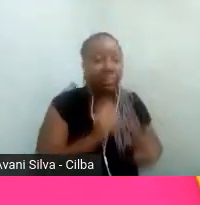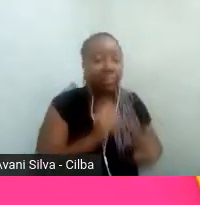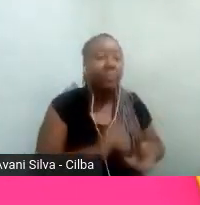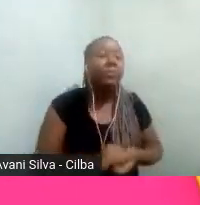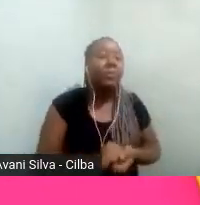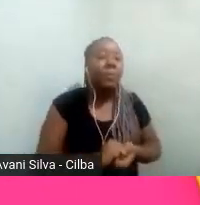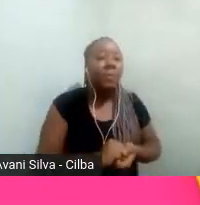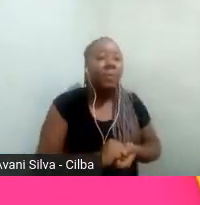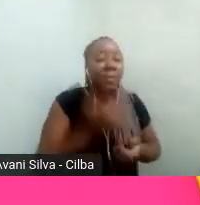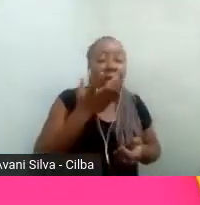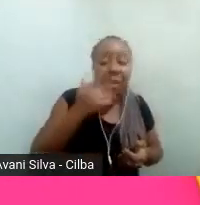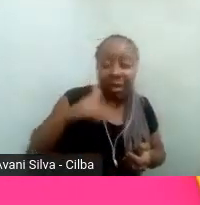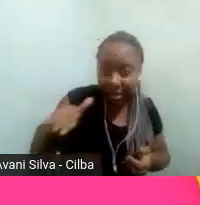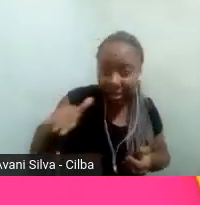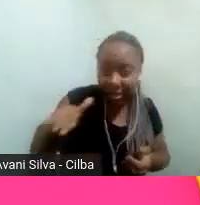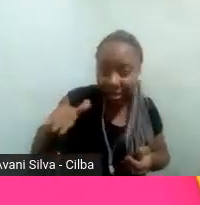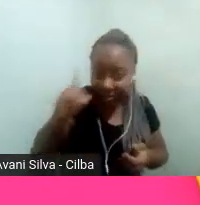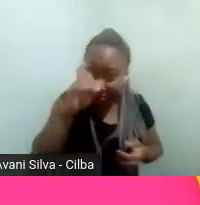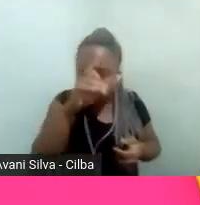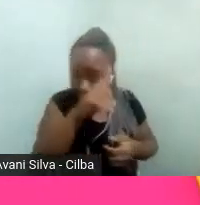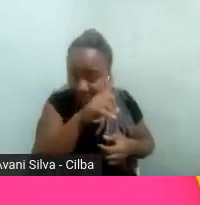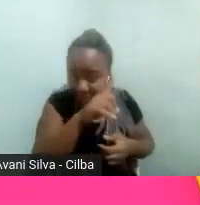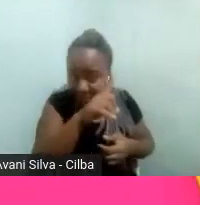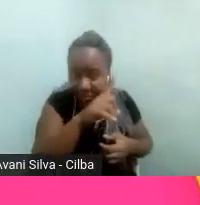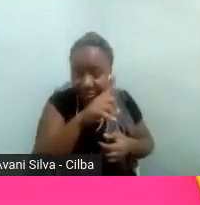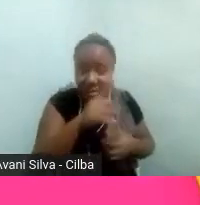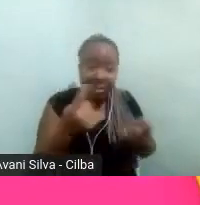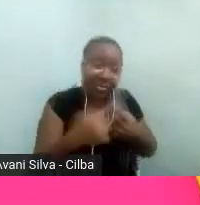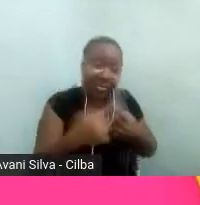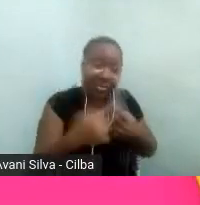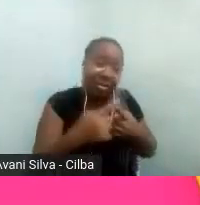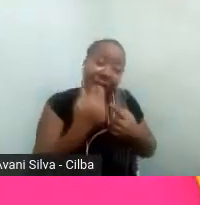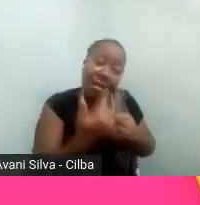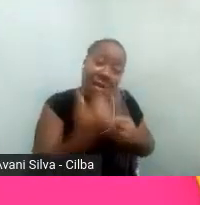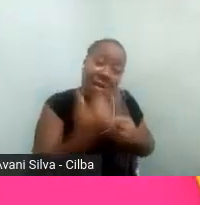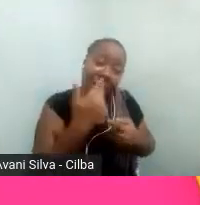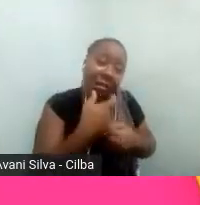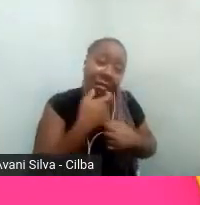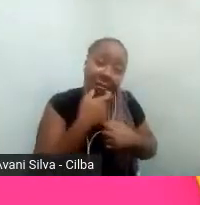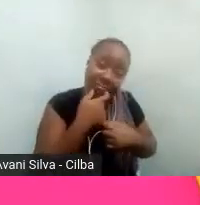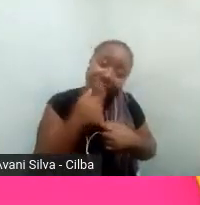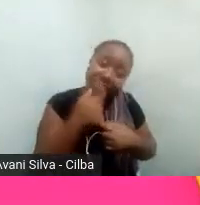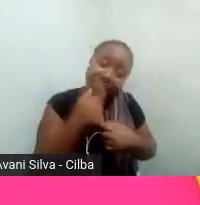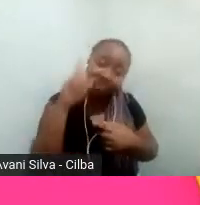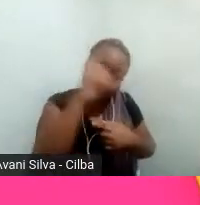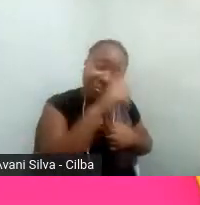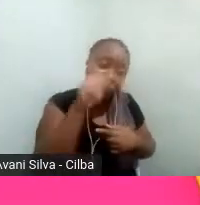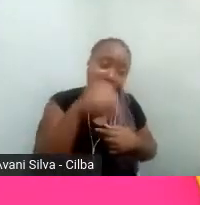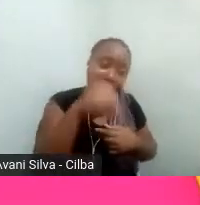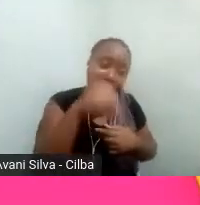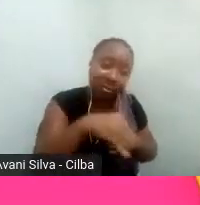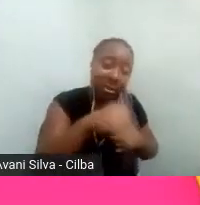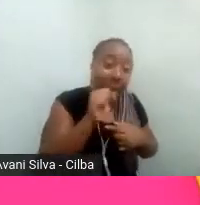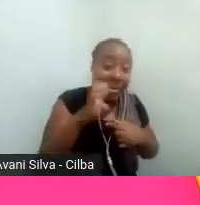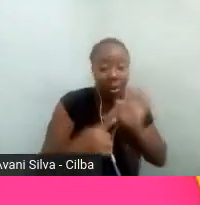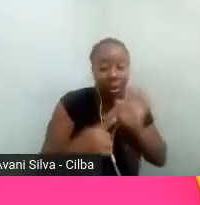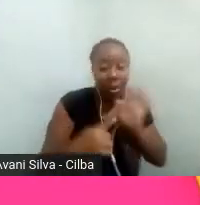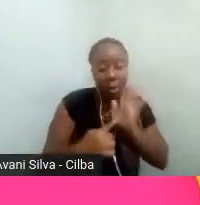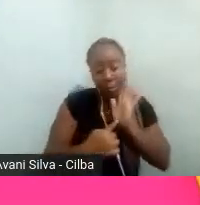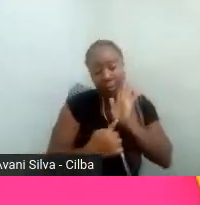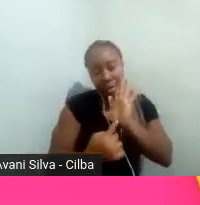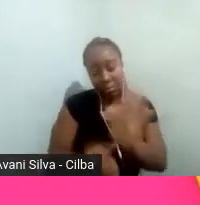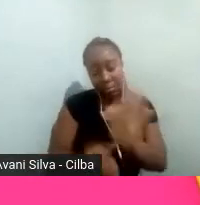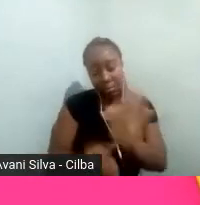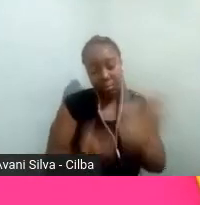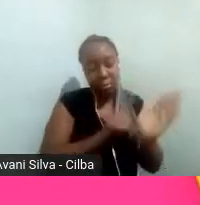Crianças têm dificuldade, às vezes, com o idioma? Sim, pode ter dificuldade. Mas se eu apresento o código para as crianças de uma